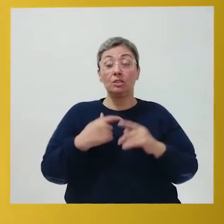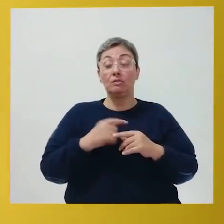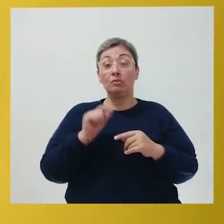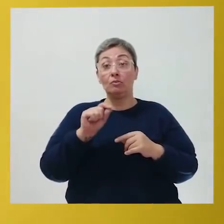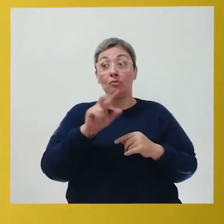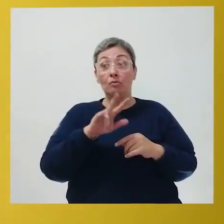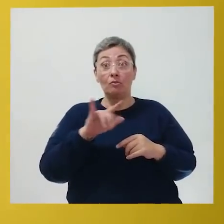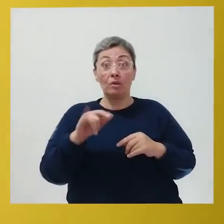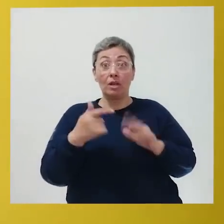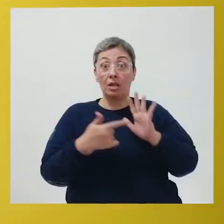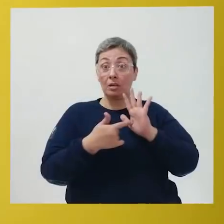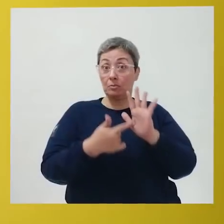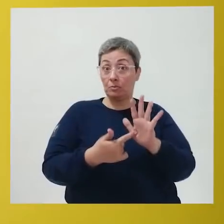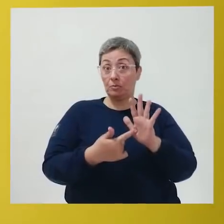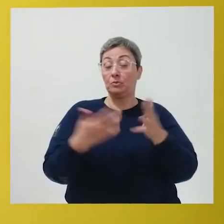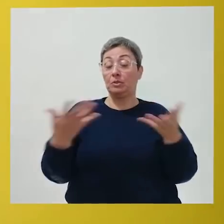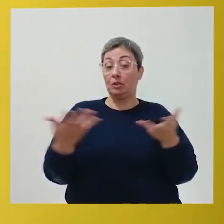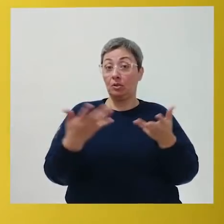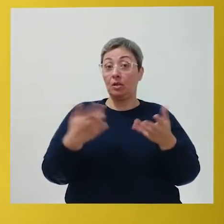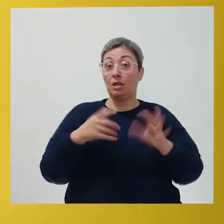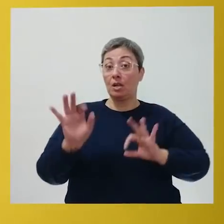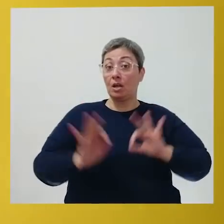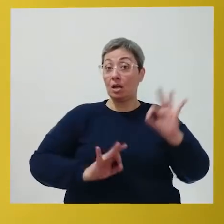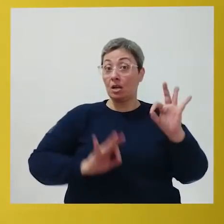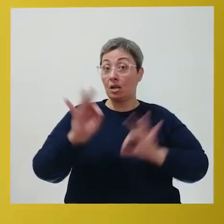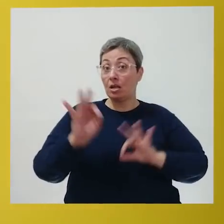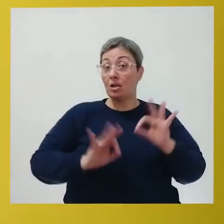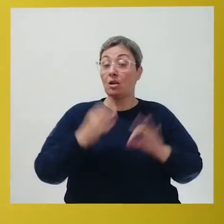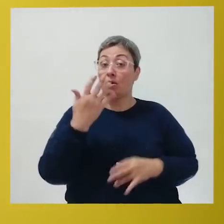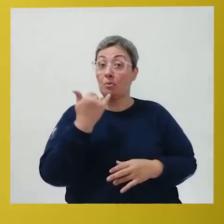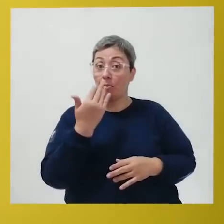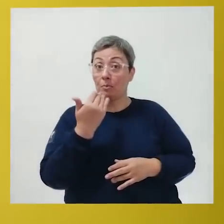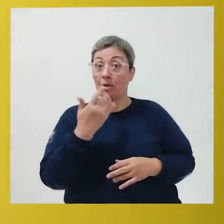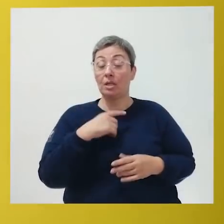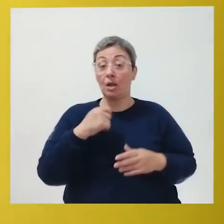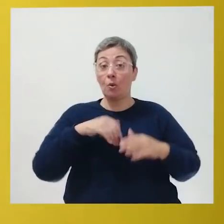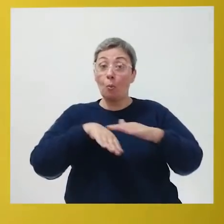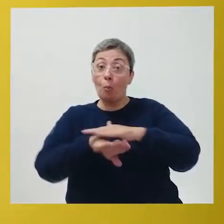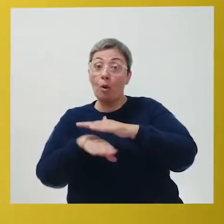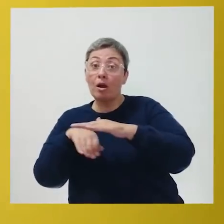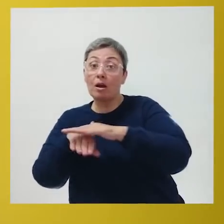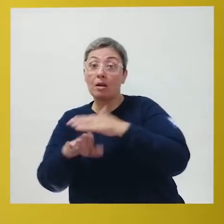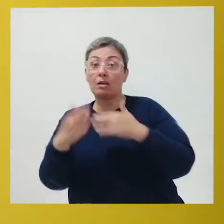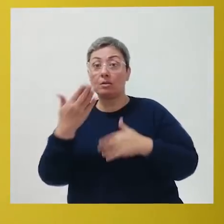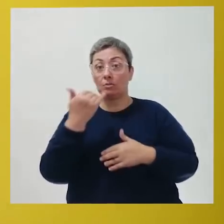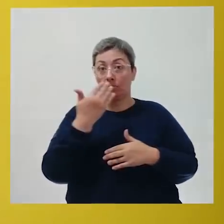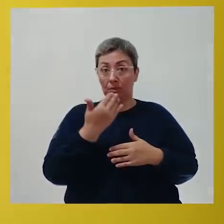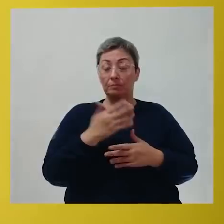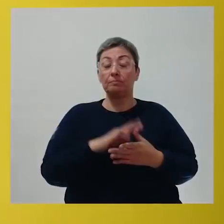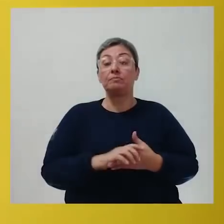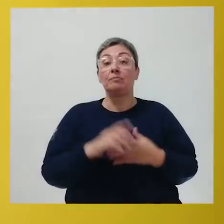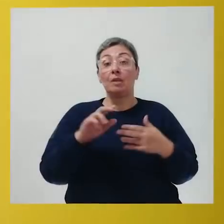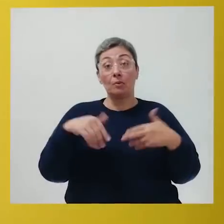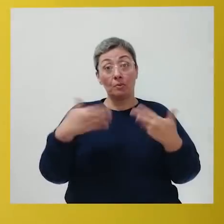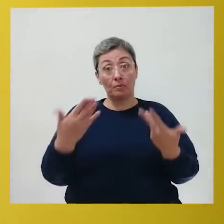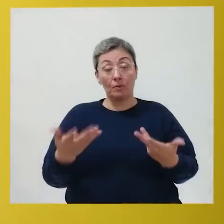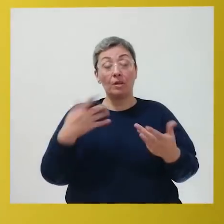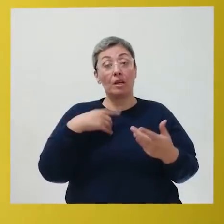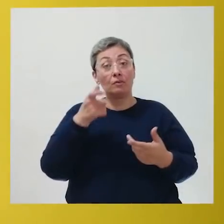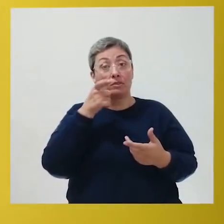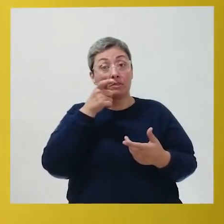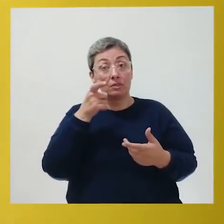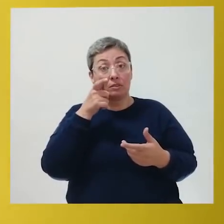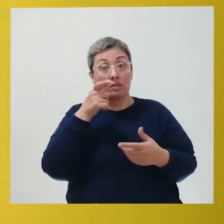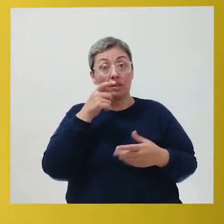atividade que nós vamos realizar hoje de organizar os alimentos, guardar os mantimentos. E para isso,